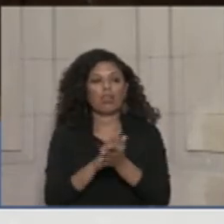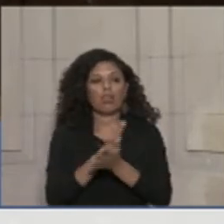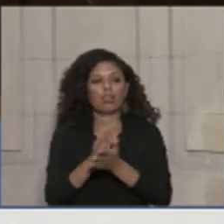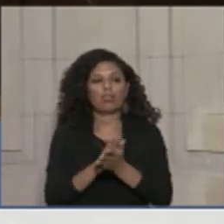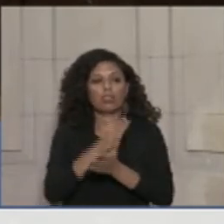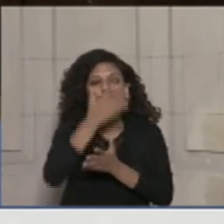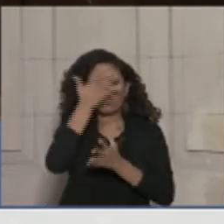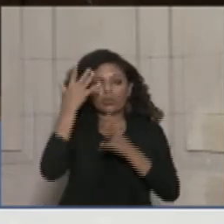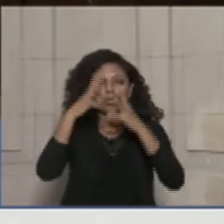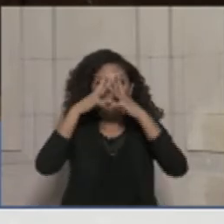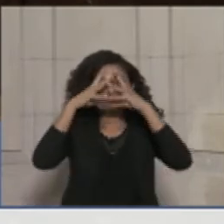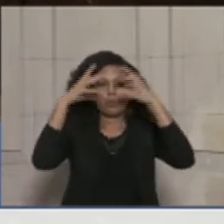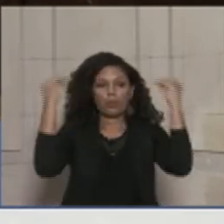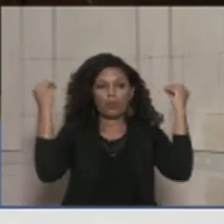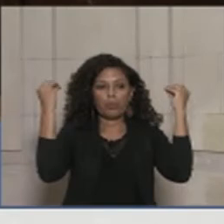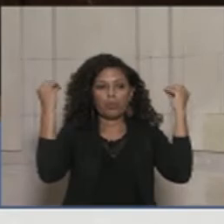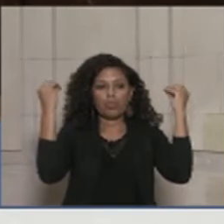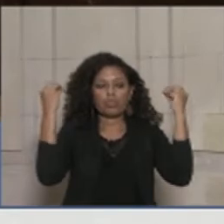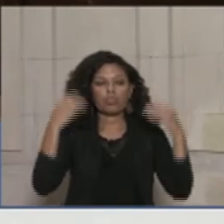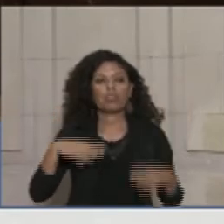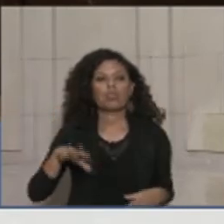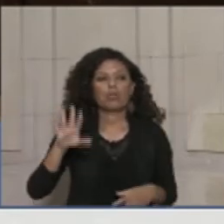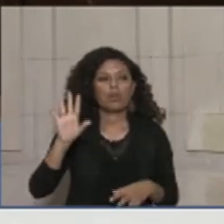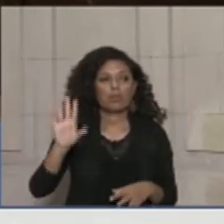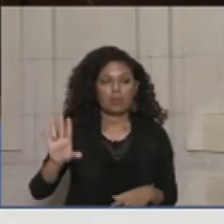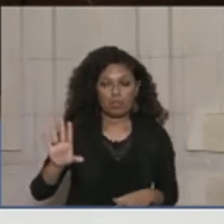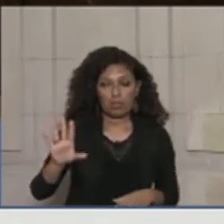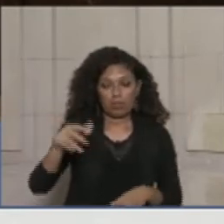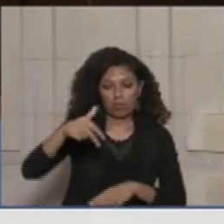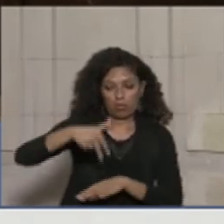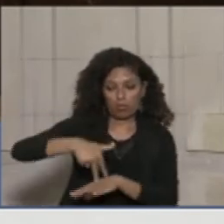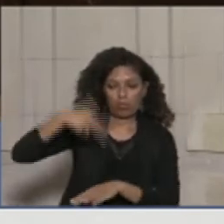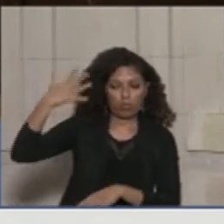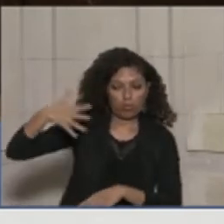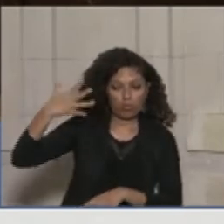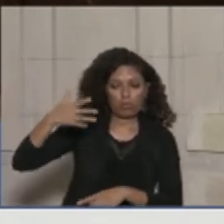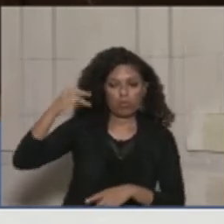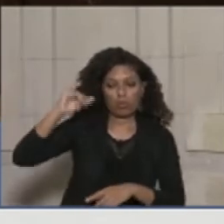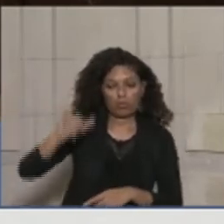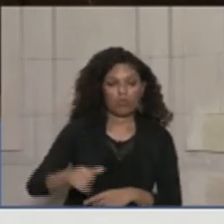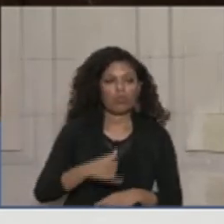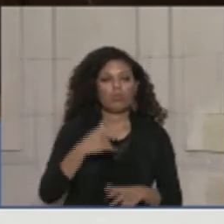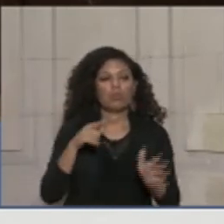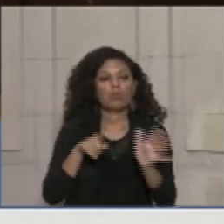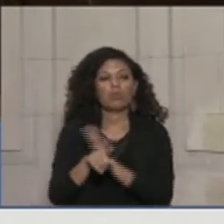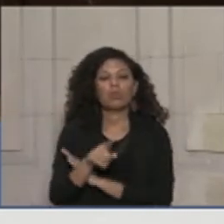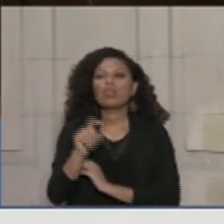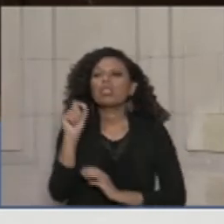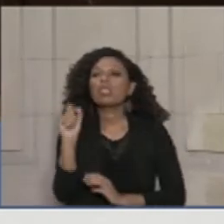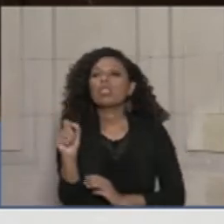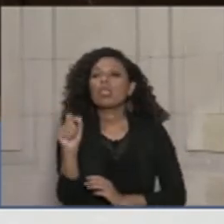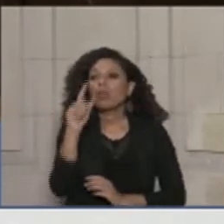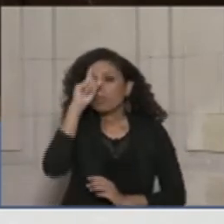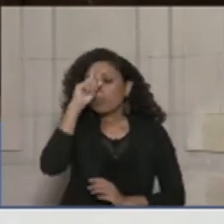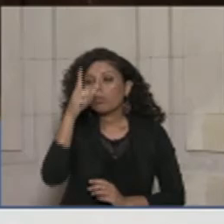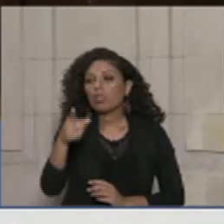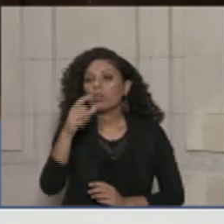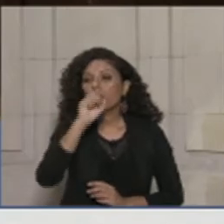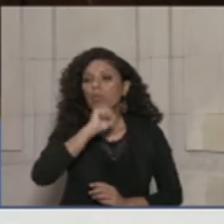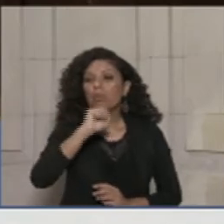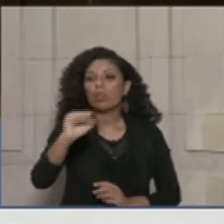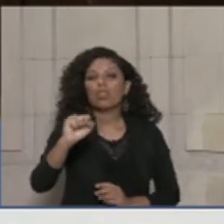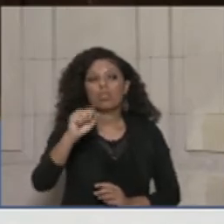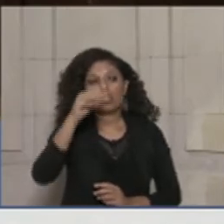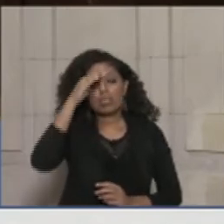no ostracismo. Mas aqui aproveito essa tribuna para perguntar: quem mandou assassinar